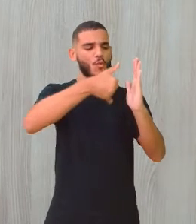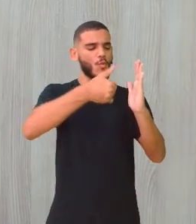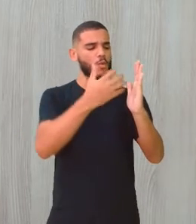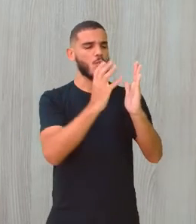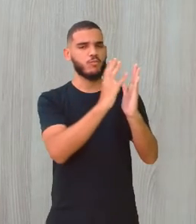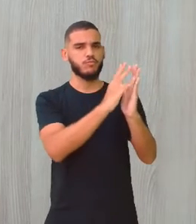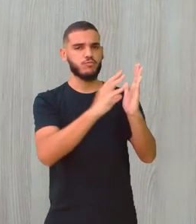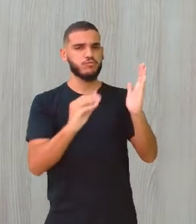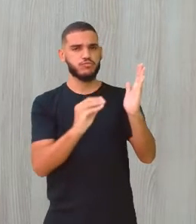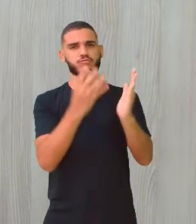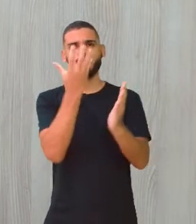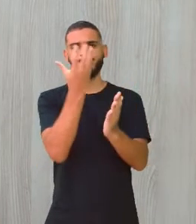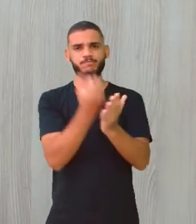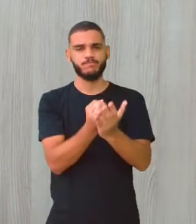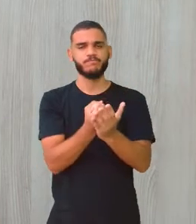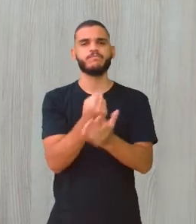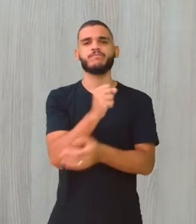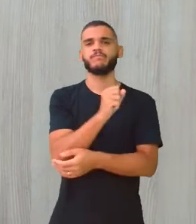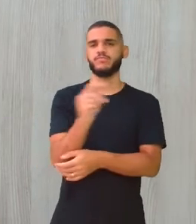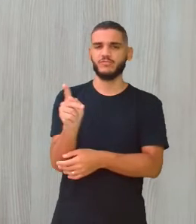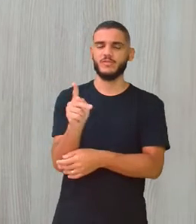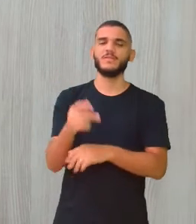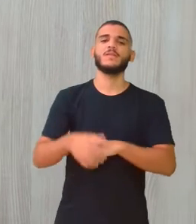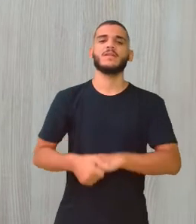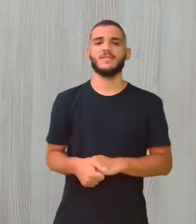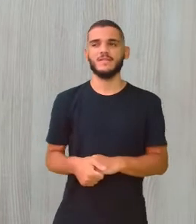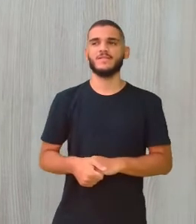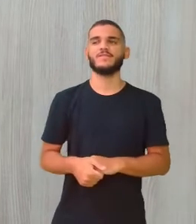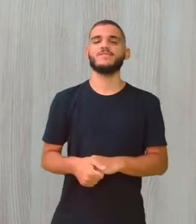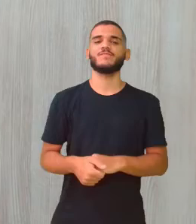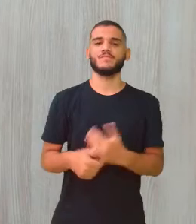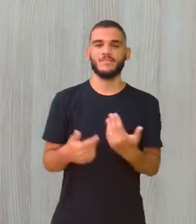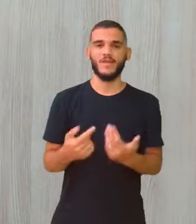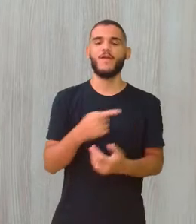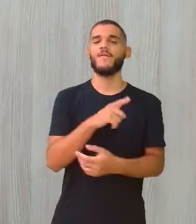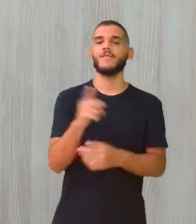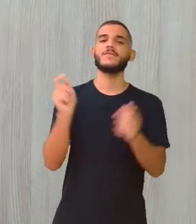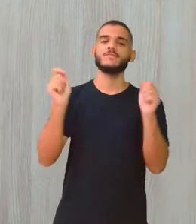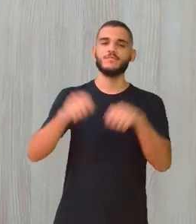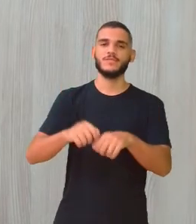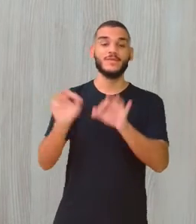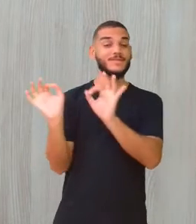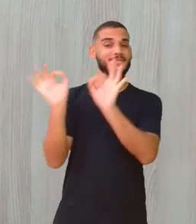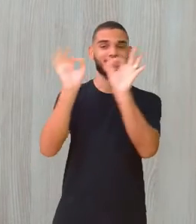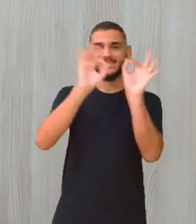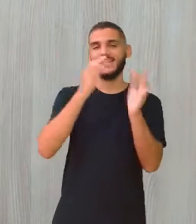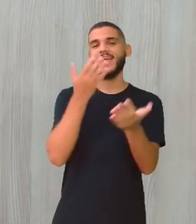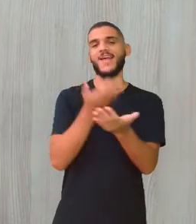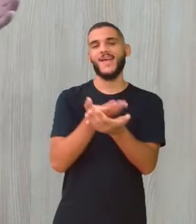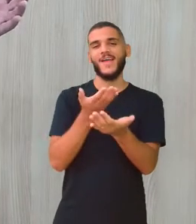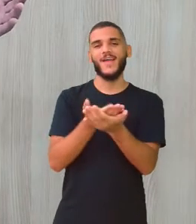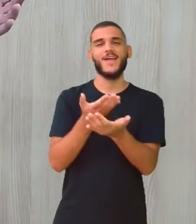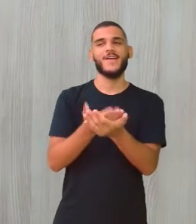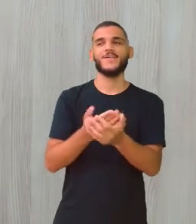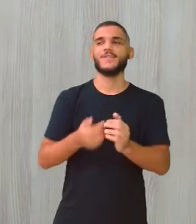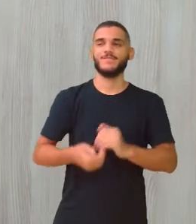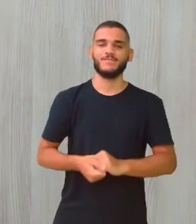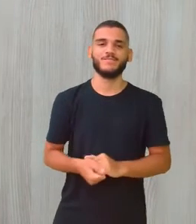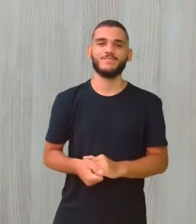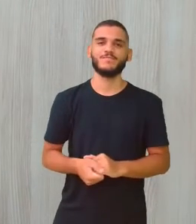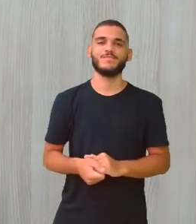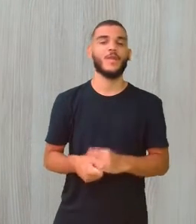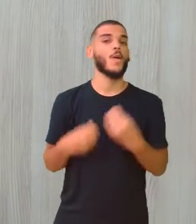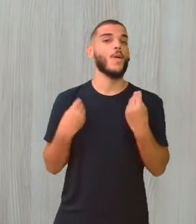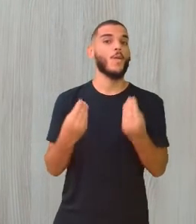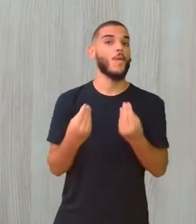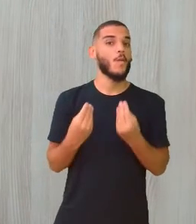do aplicativo, instala o aplicativo do Educa Recife e você pode assistir às suas aulas e o melhor, com a